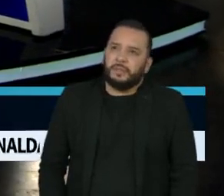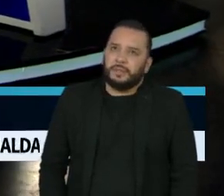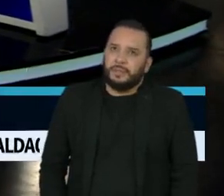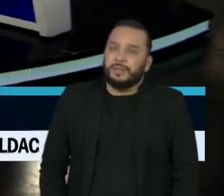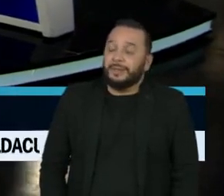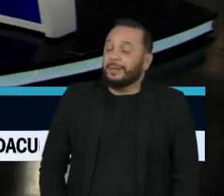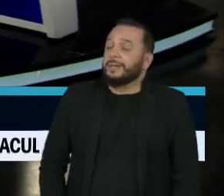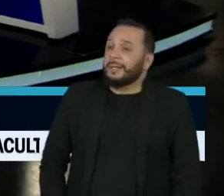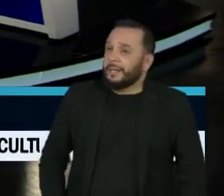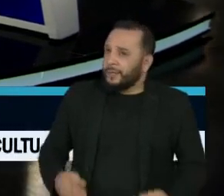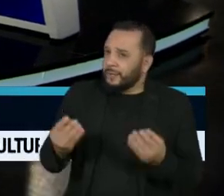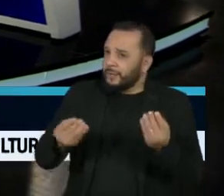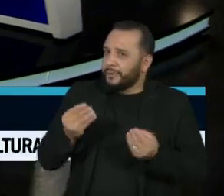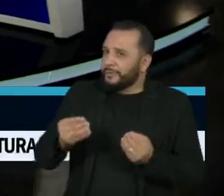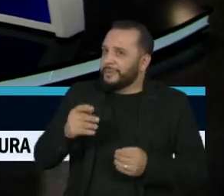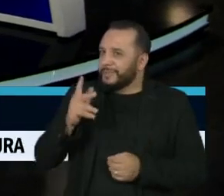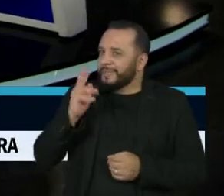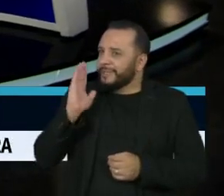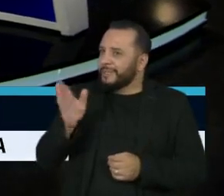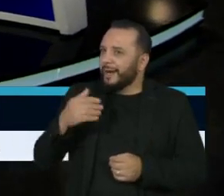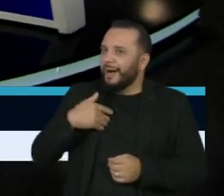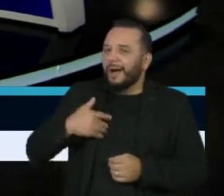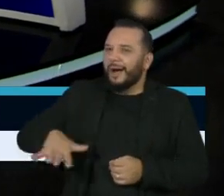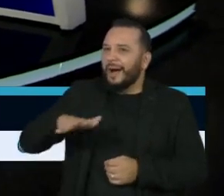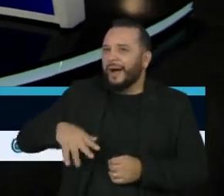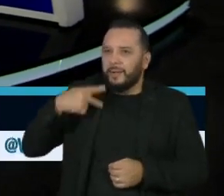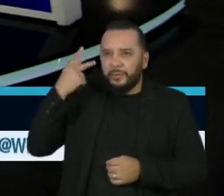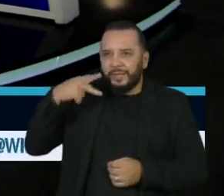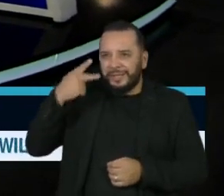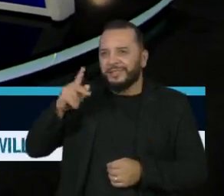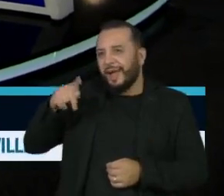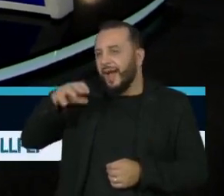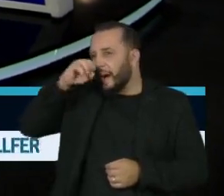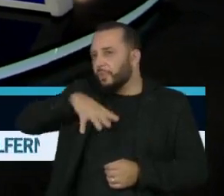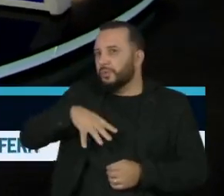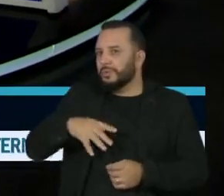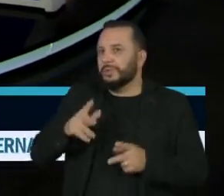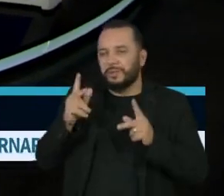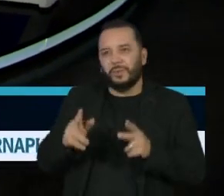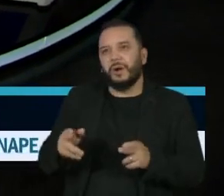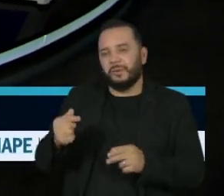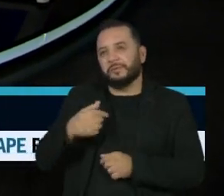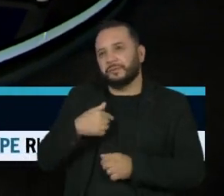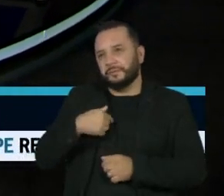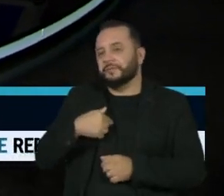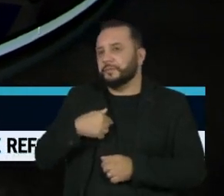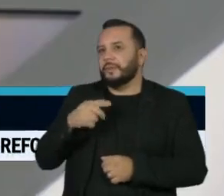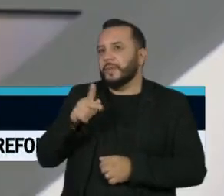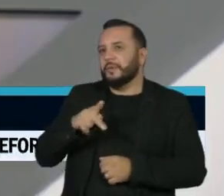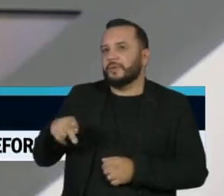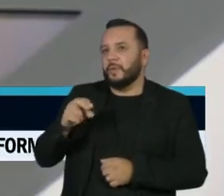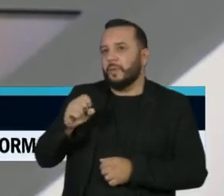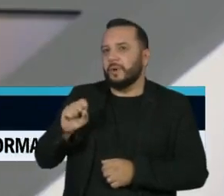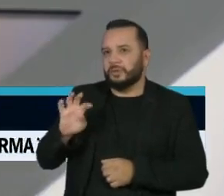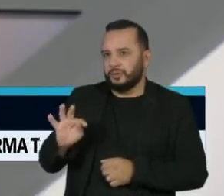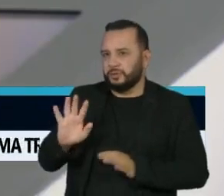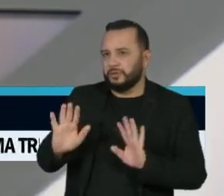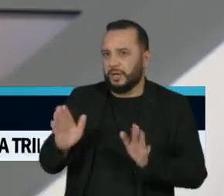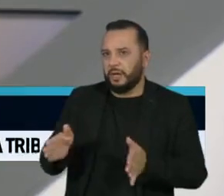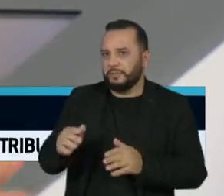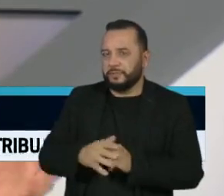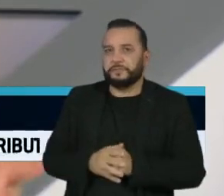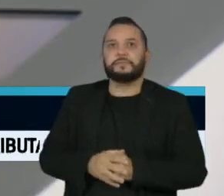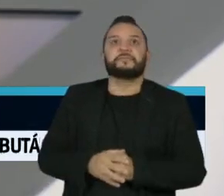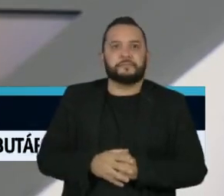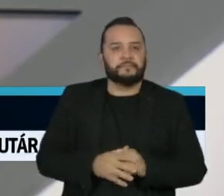É o abuso da classe política sobre os brasileiros, como escreveu hoje o editorial do Estado de São Paulo, professor Poggi. Sem dúvida, né? Tem tudo a ver com o que